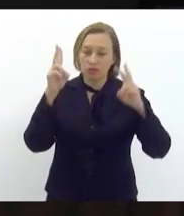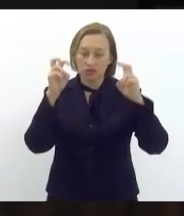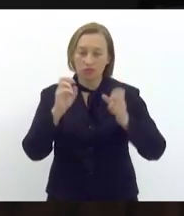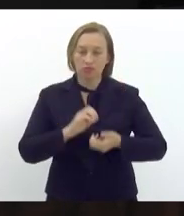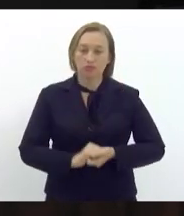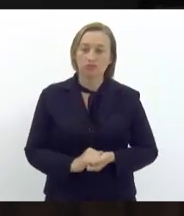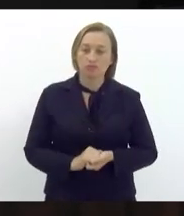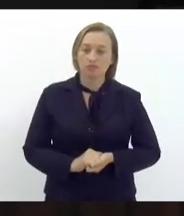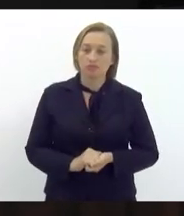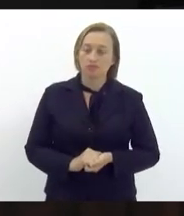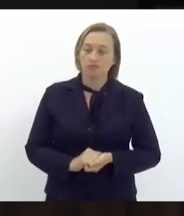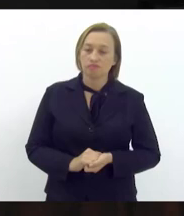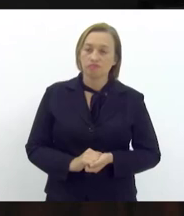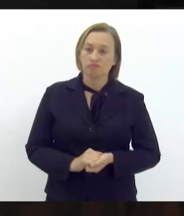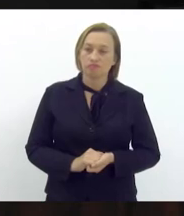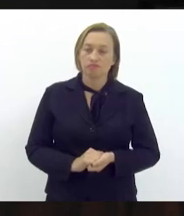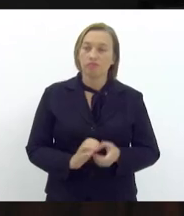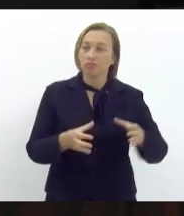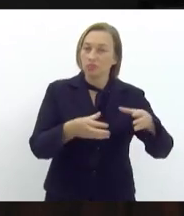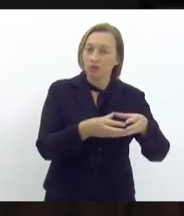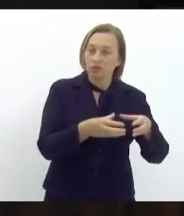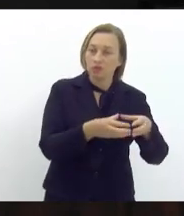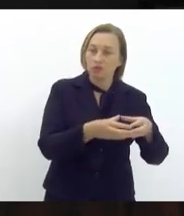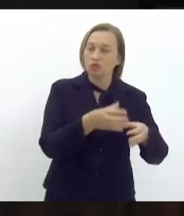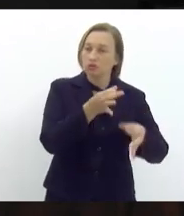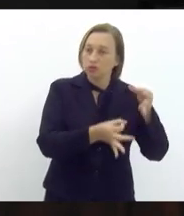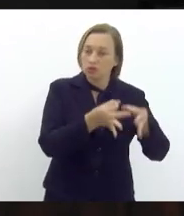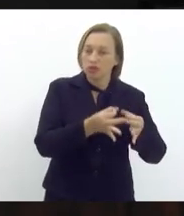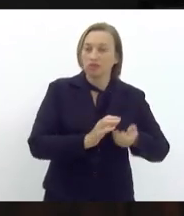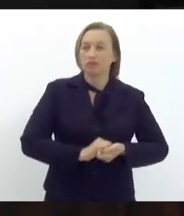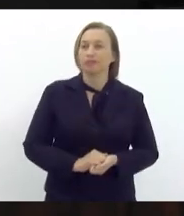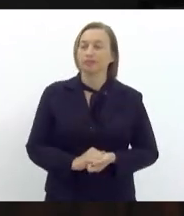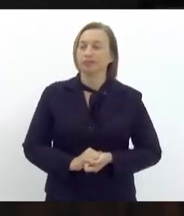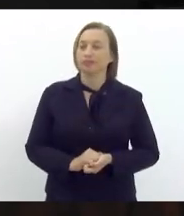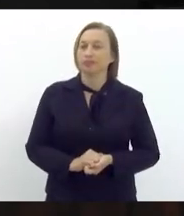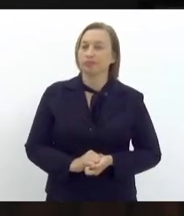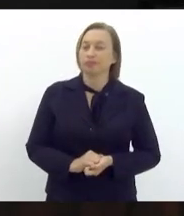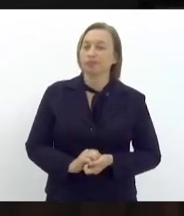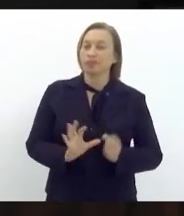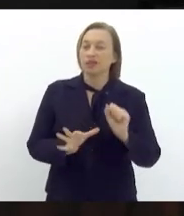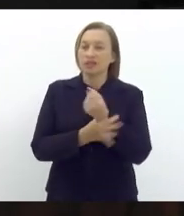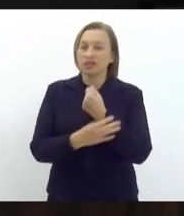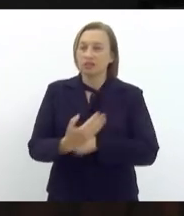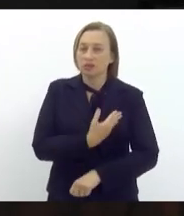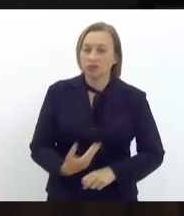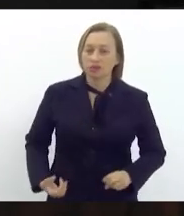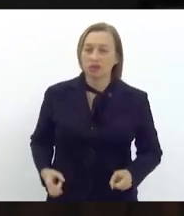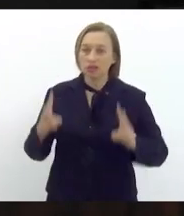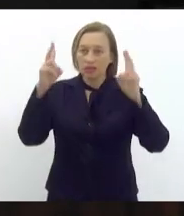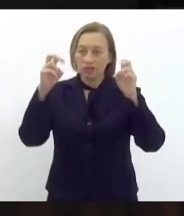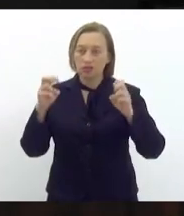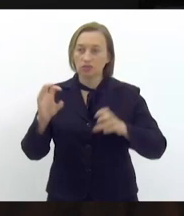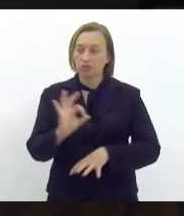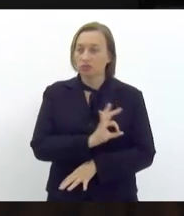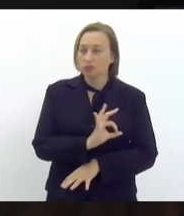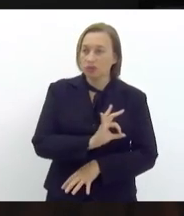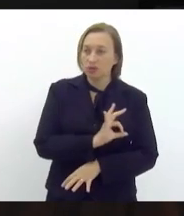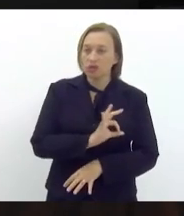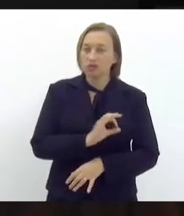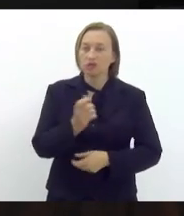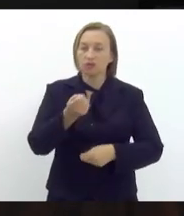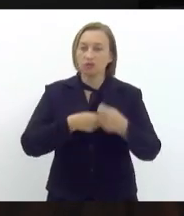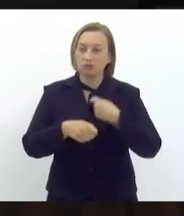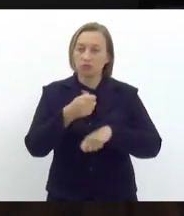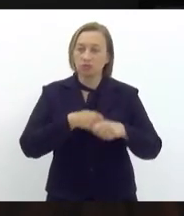providências pendendo de pareceres das comissões de constituição e justiça de segurança pública e assuntos de polícia de economia indústria e